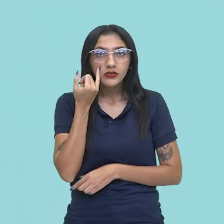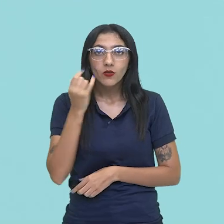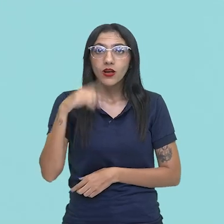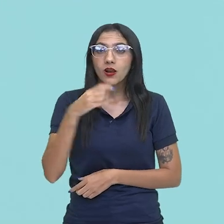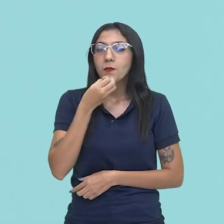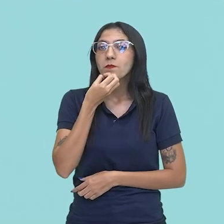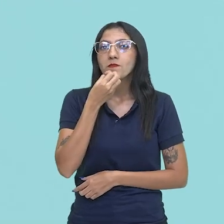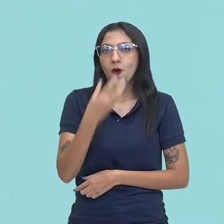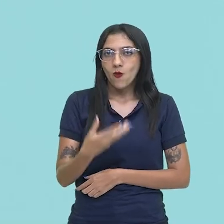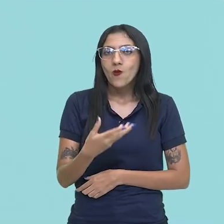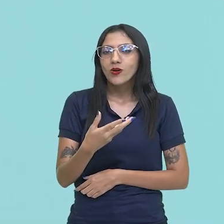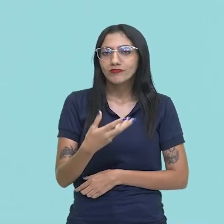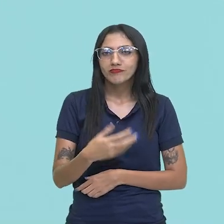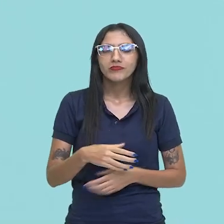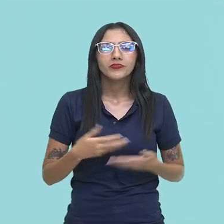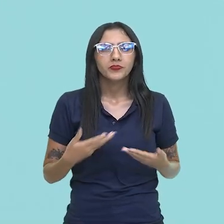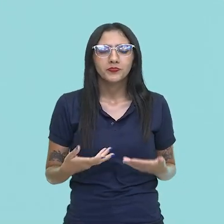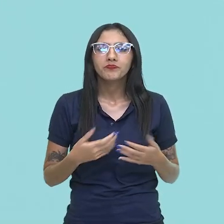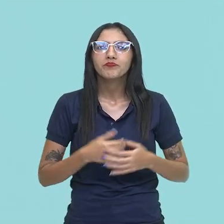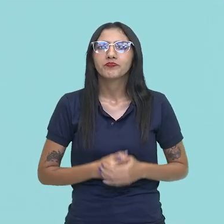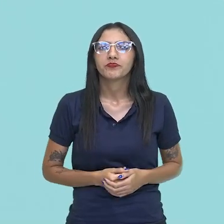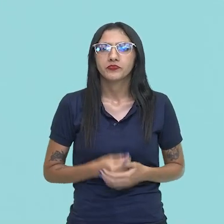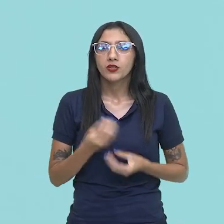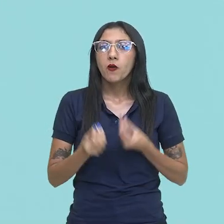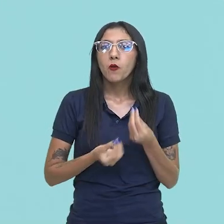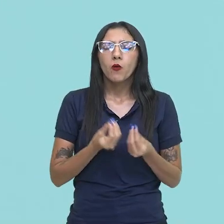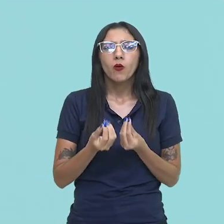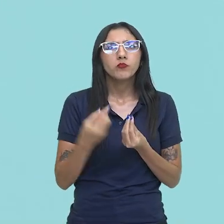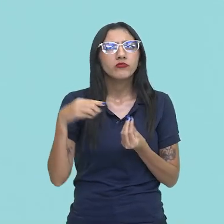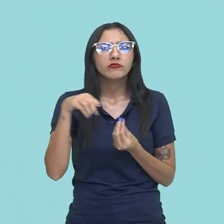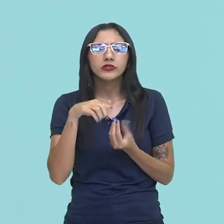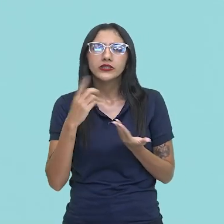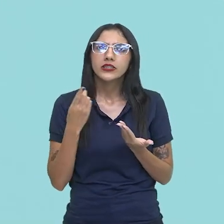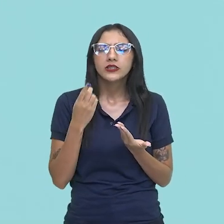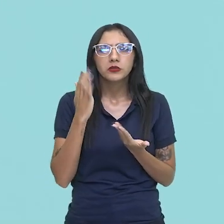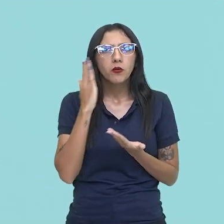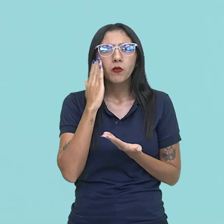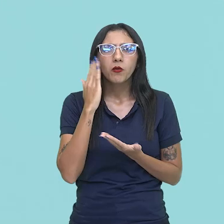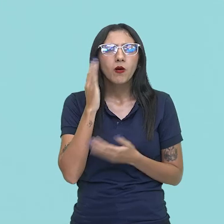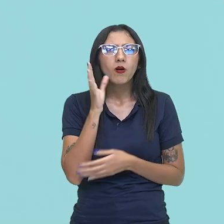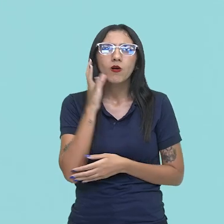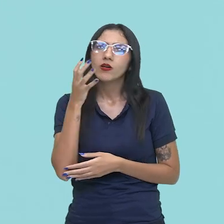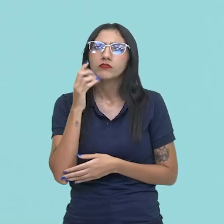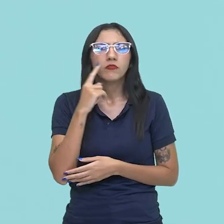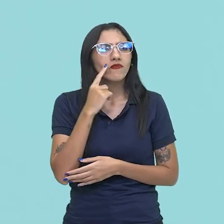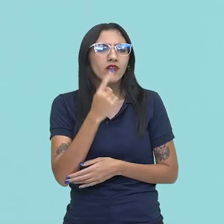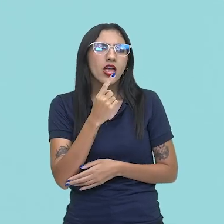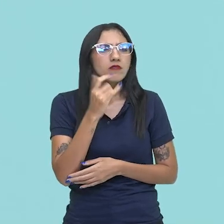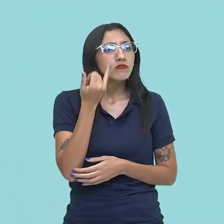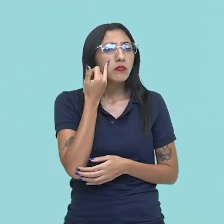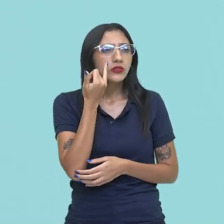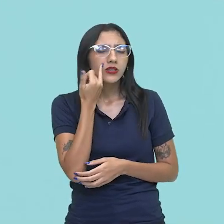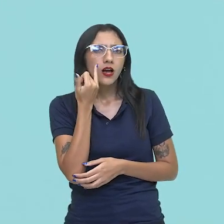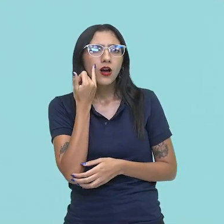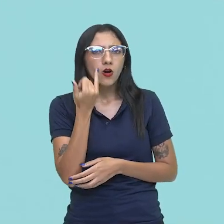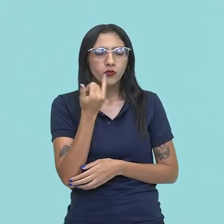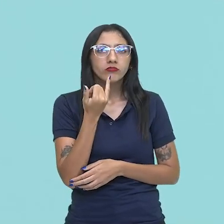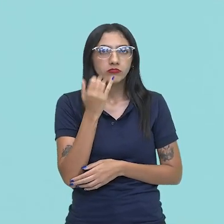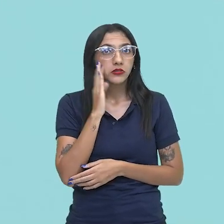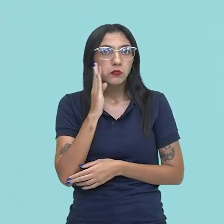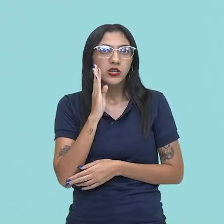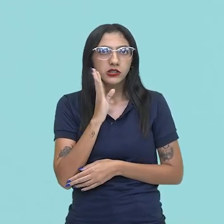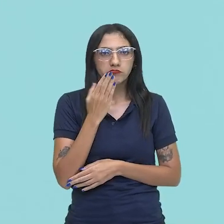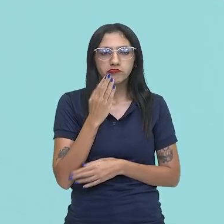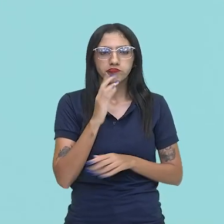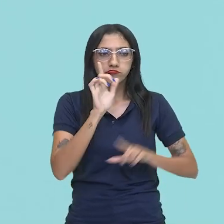né? E aí, como vocês fazem quando se deparam com a notícia, principalmente na